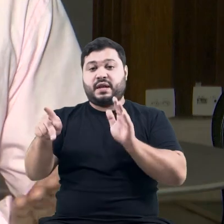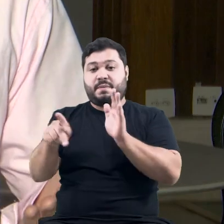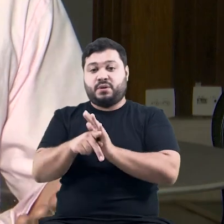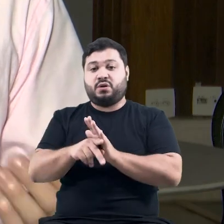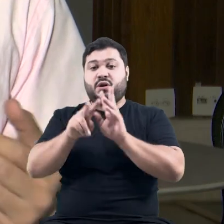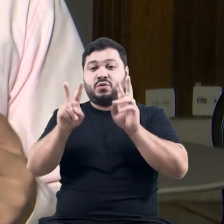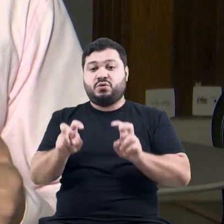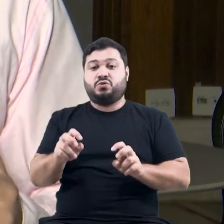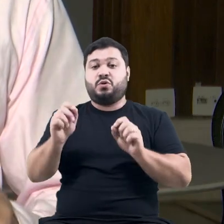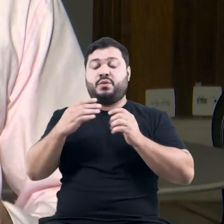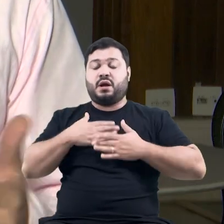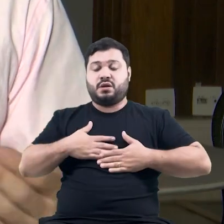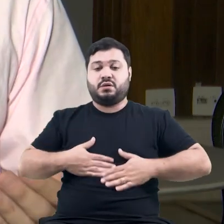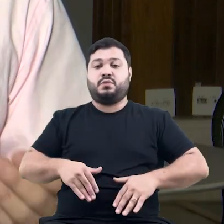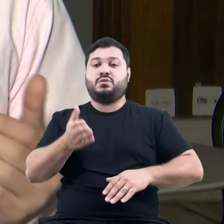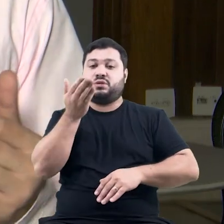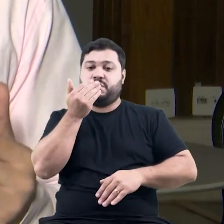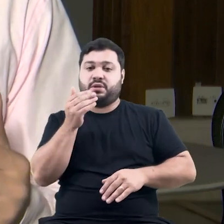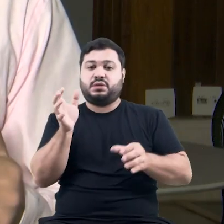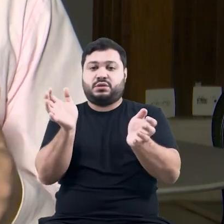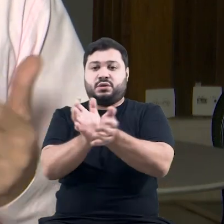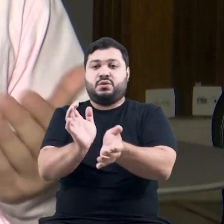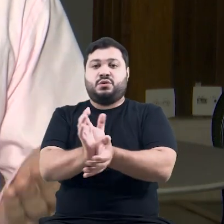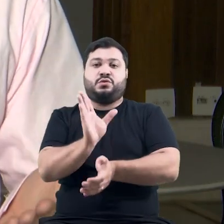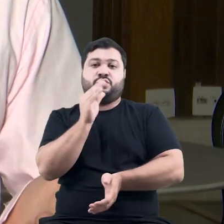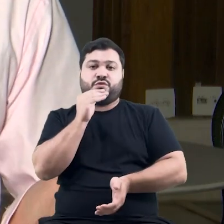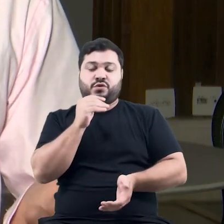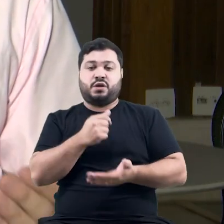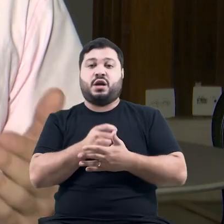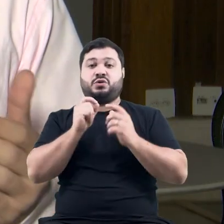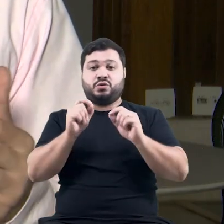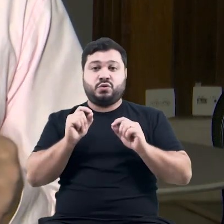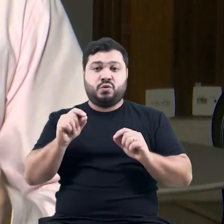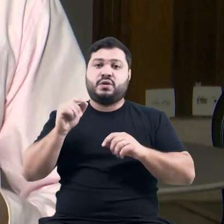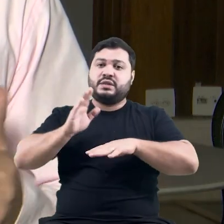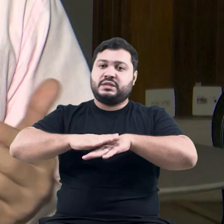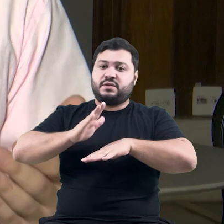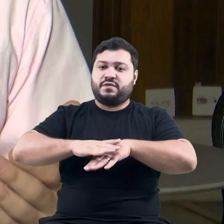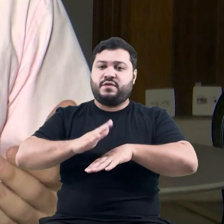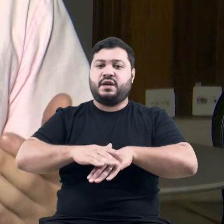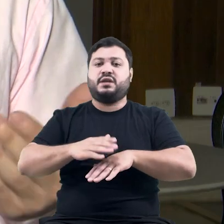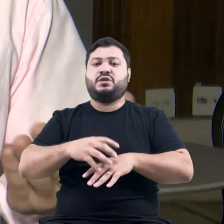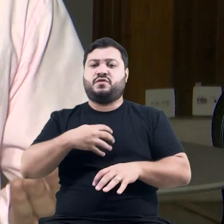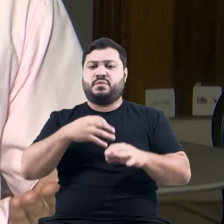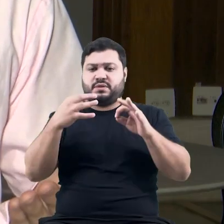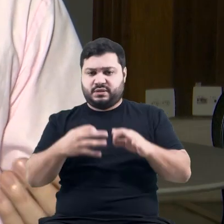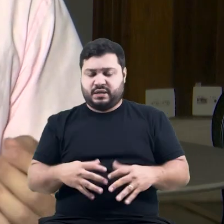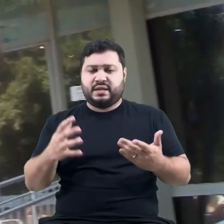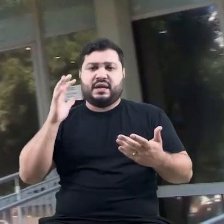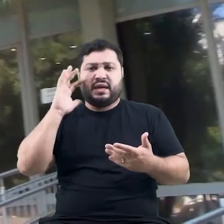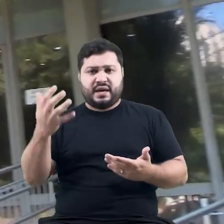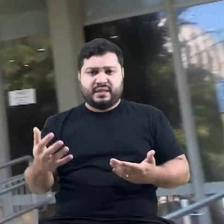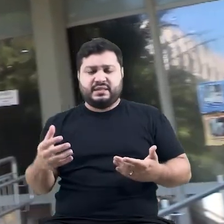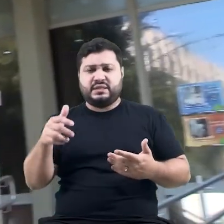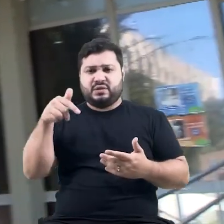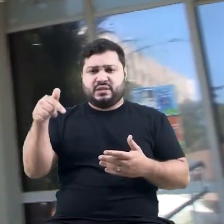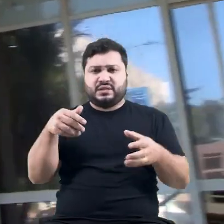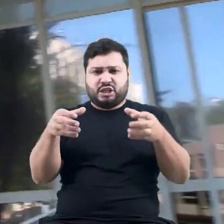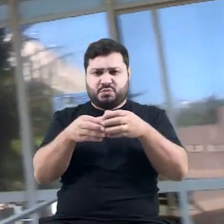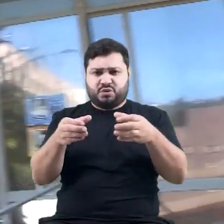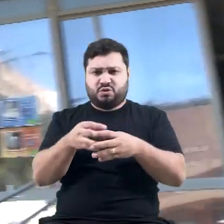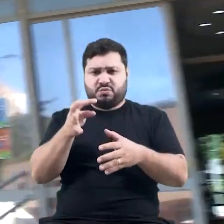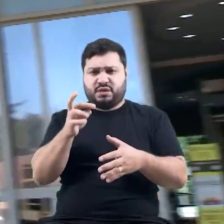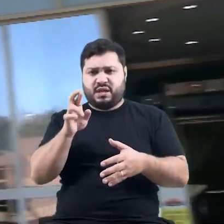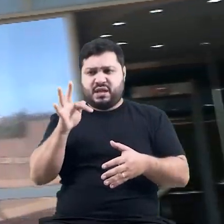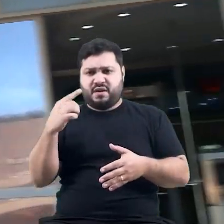previdenciária patronal sobre a hora de repouso ou alimentação de seus funcionários, o que vinha sendo feito de forma indevida. A decisão da